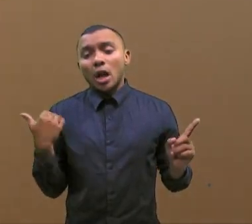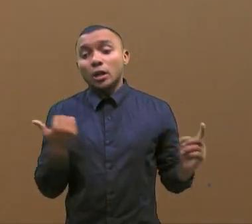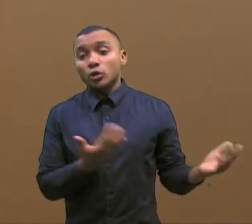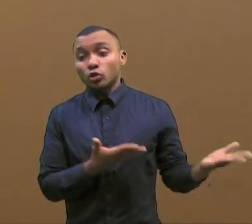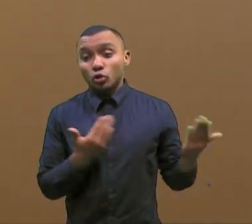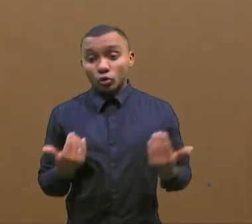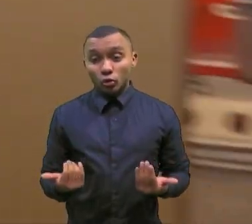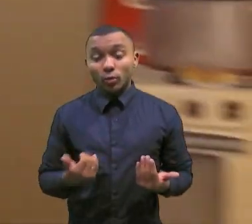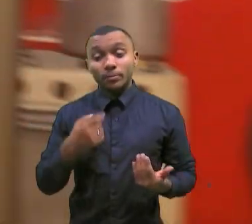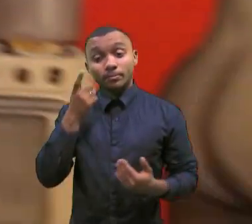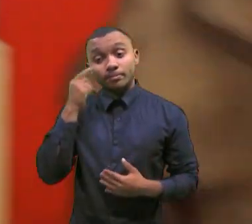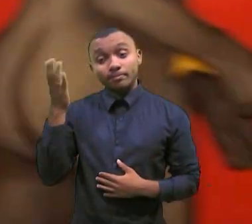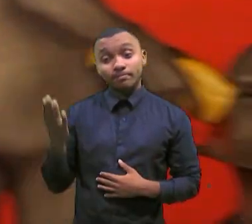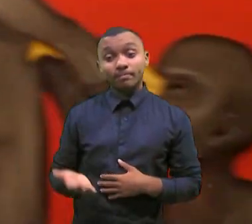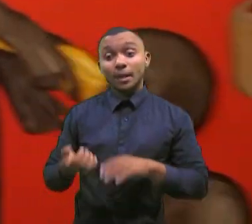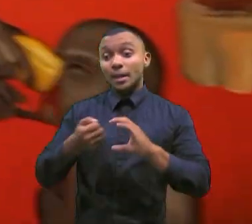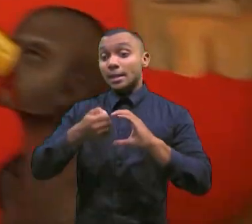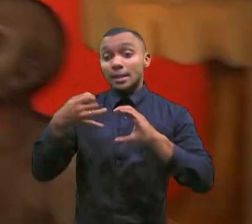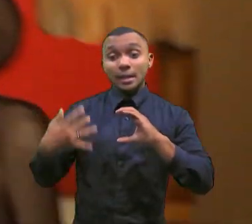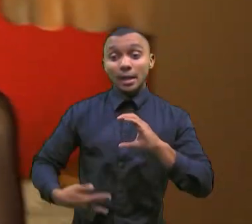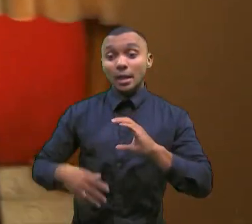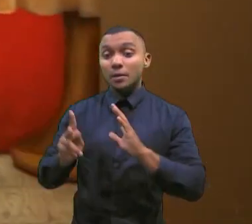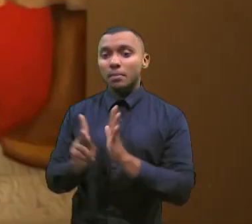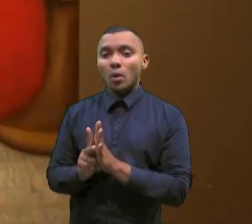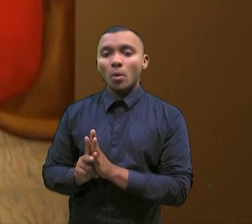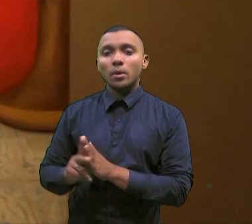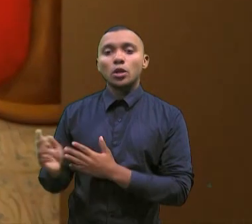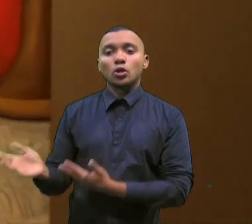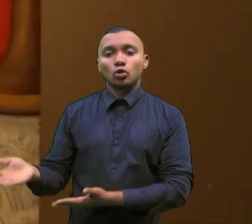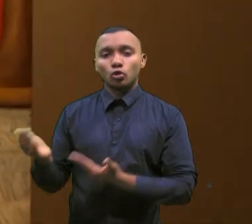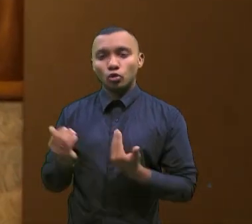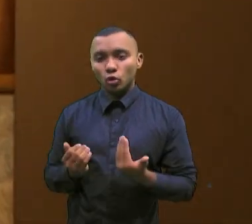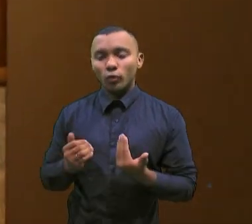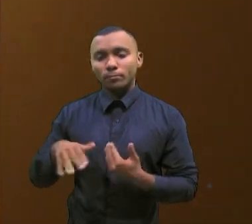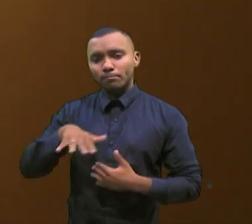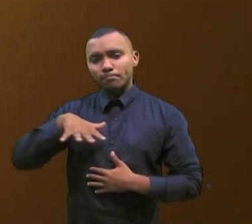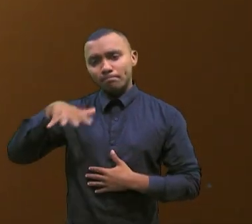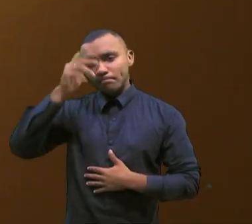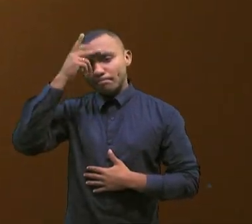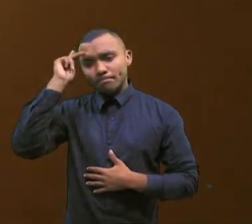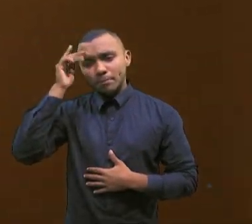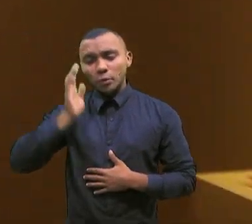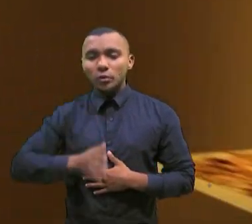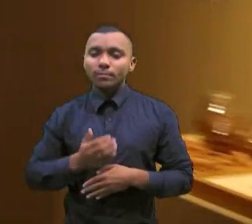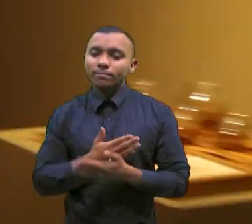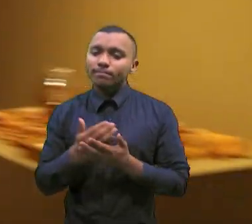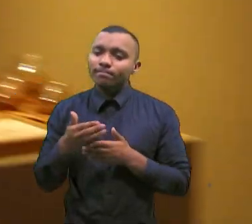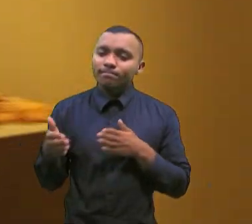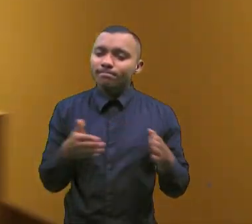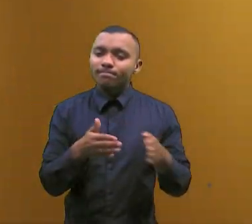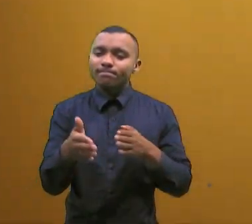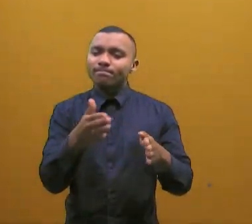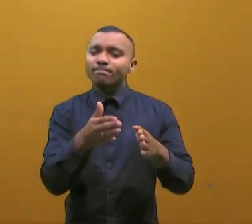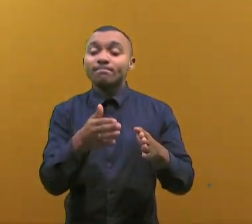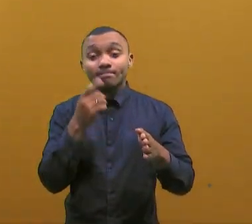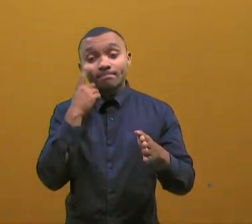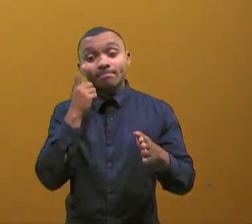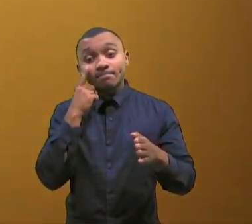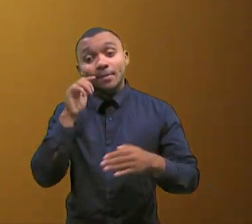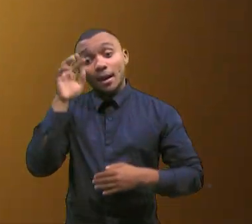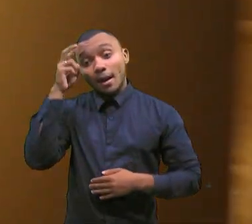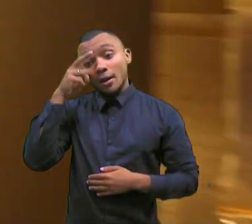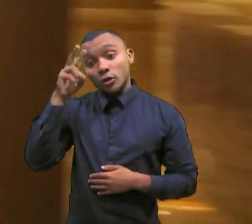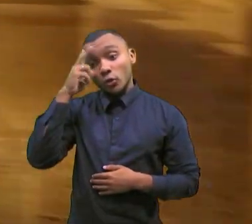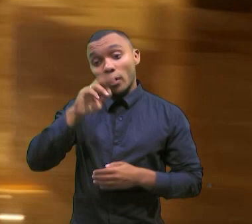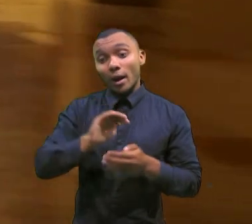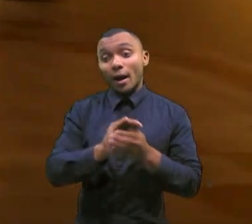hoje a gente tem a característica dos artistas assim, muito jovens, já está trilhando aí um caminho muito interessante nas artes, Uma né?